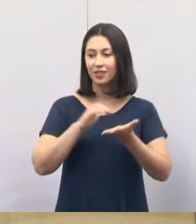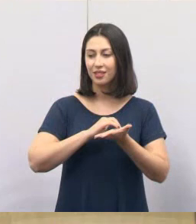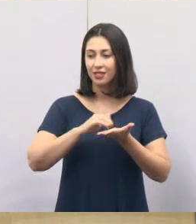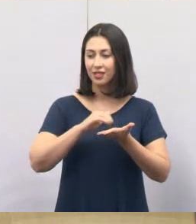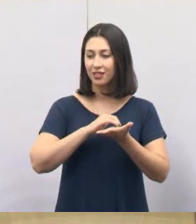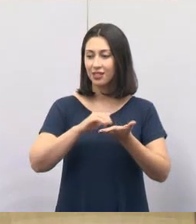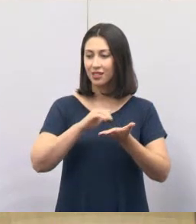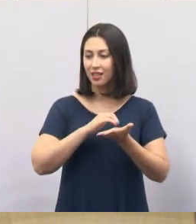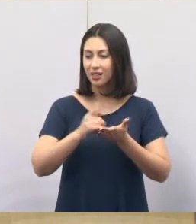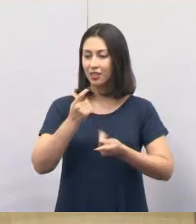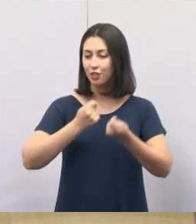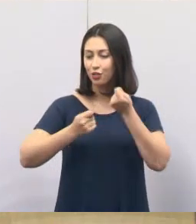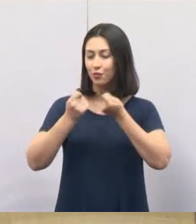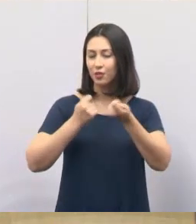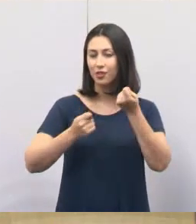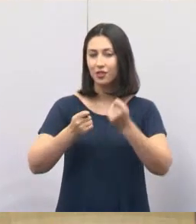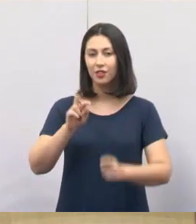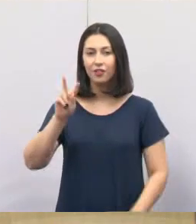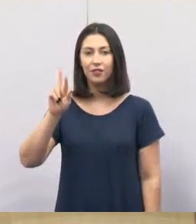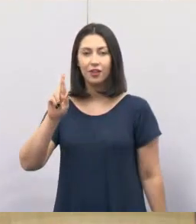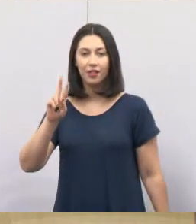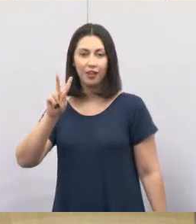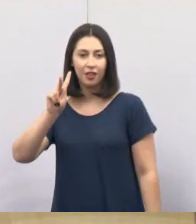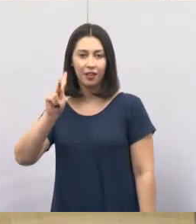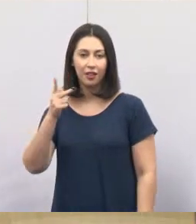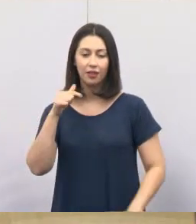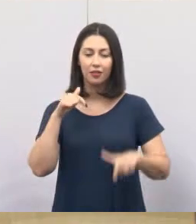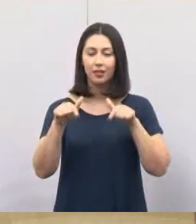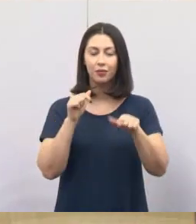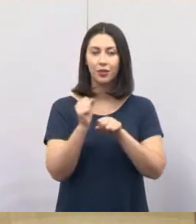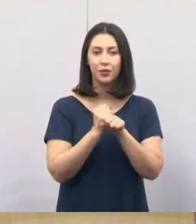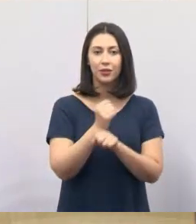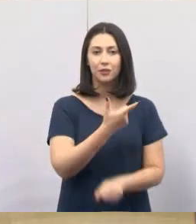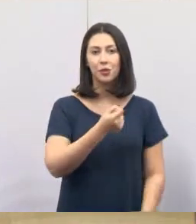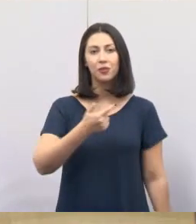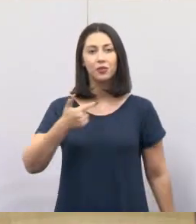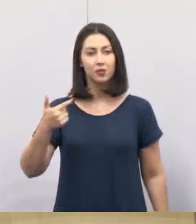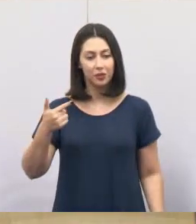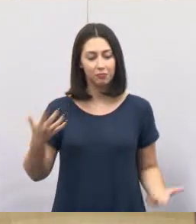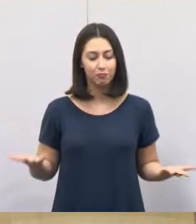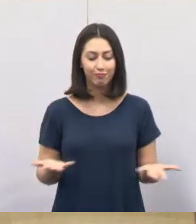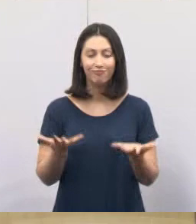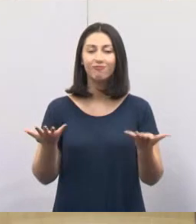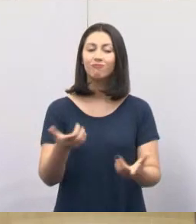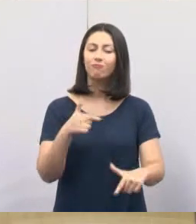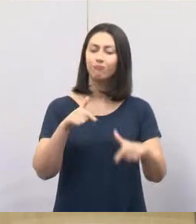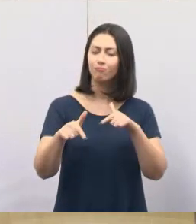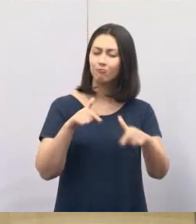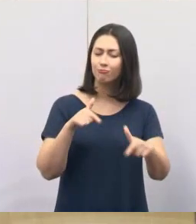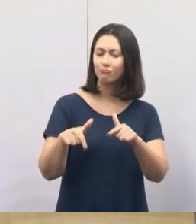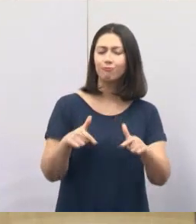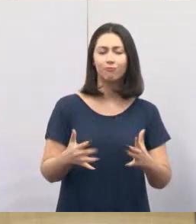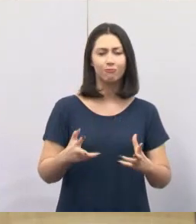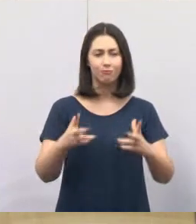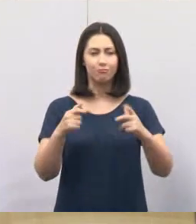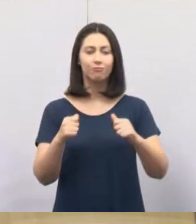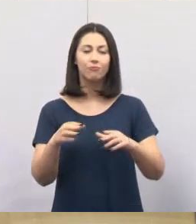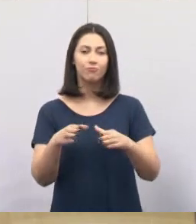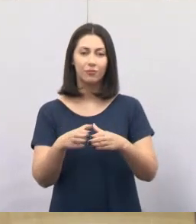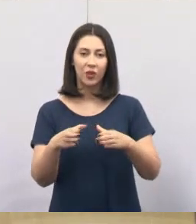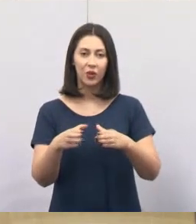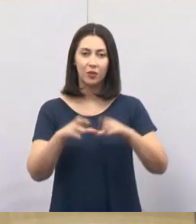Secretaria Municipal de Administração e Recursos Humanos pelos serviços prestados no ano 2022, enaltecendo o desempenho de toda a equipe ao longo desse